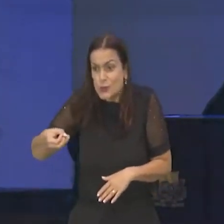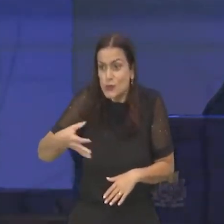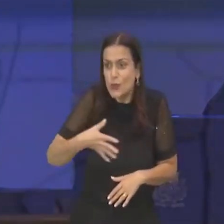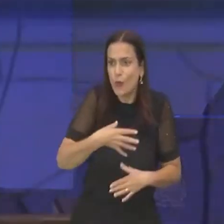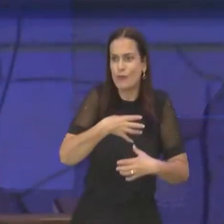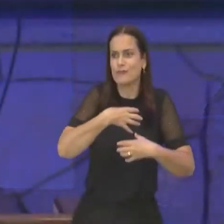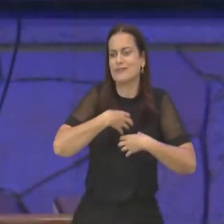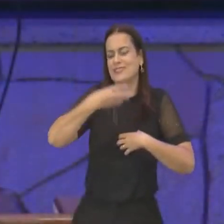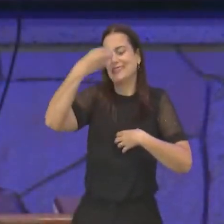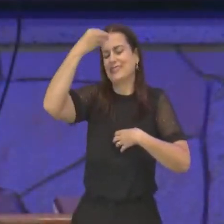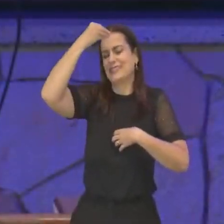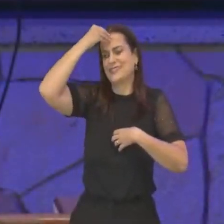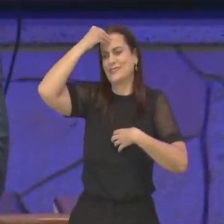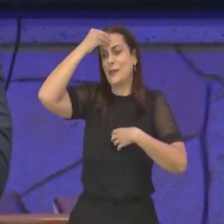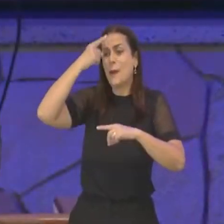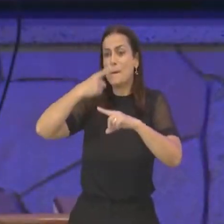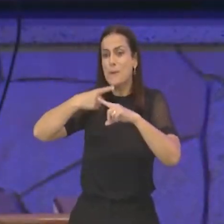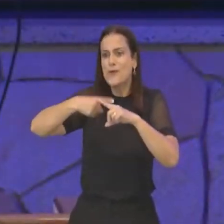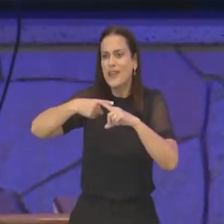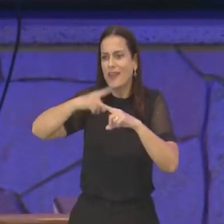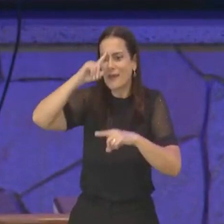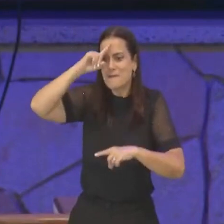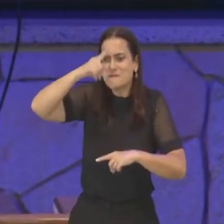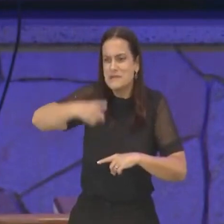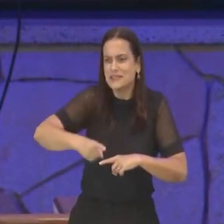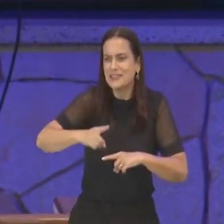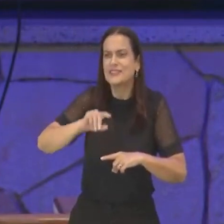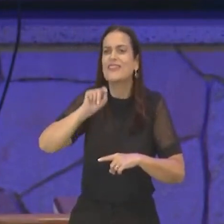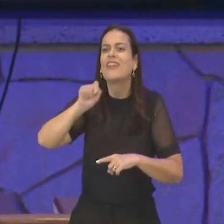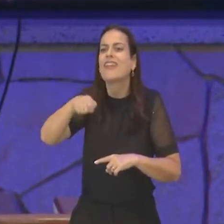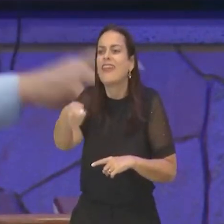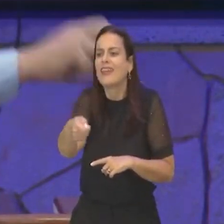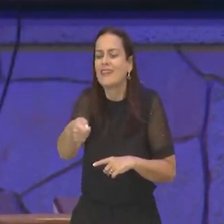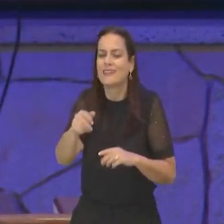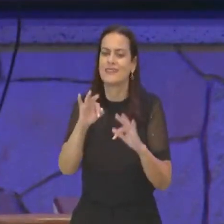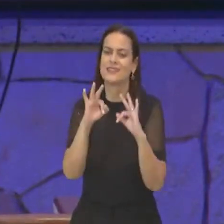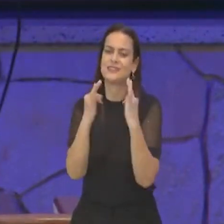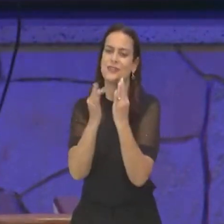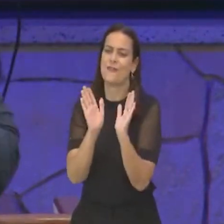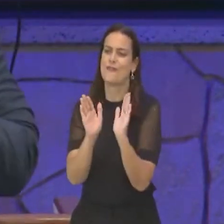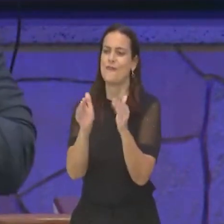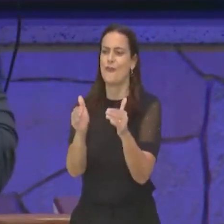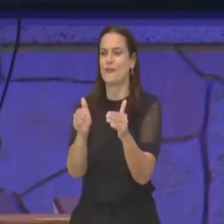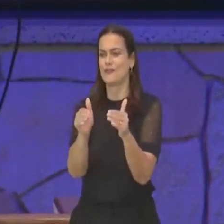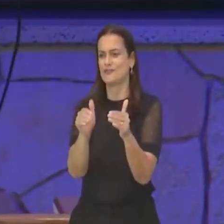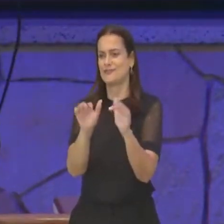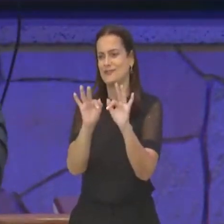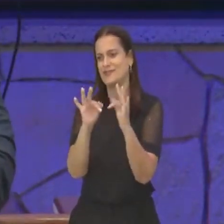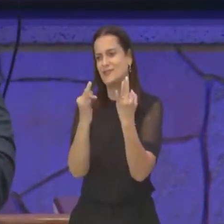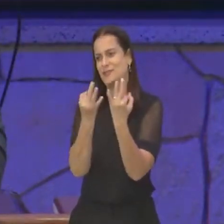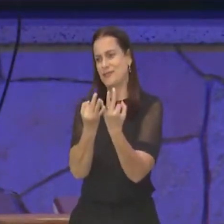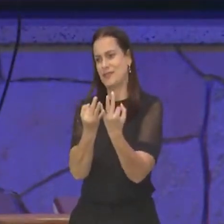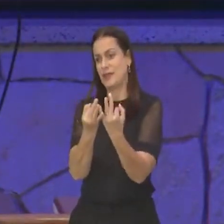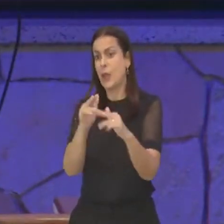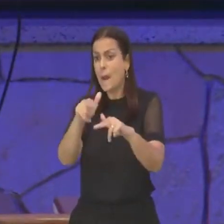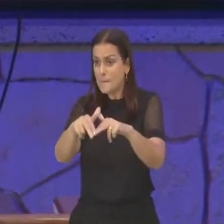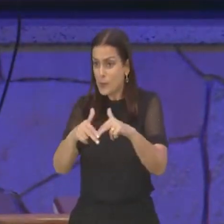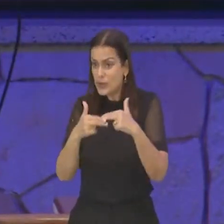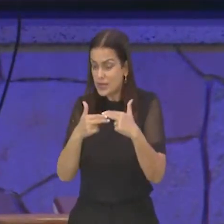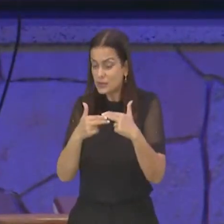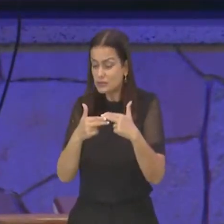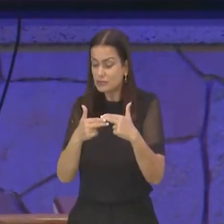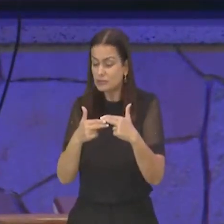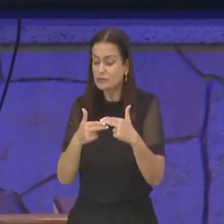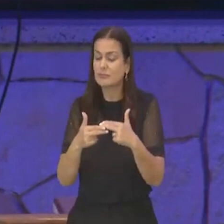Porque Cristo estava reinando naquele lar, Cristo era o centro daquela família, e portanto, a partir daquele momento,